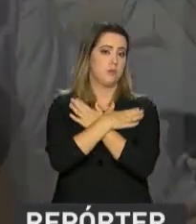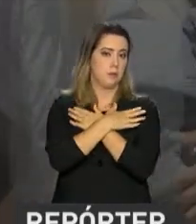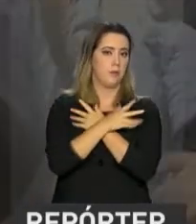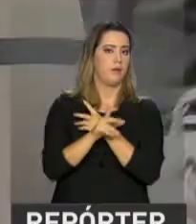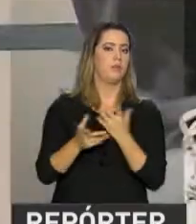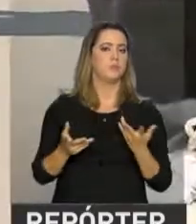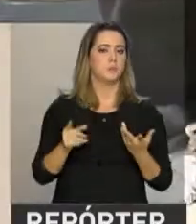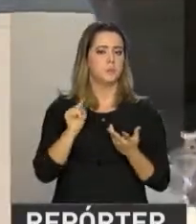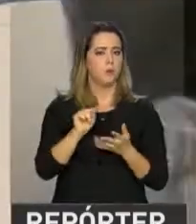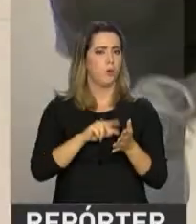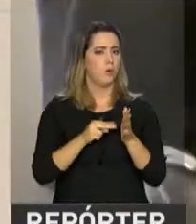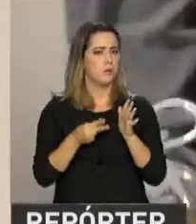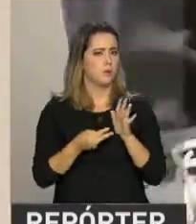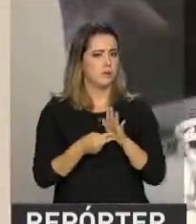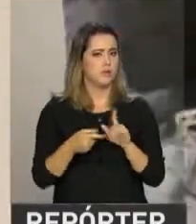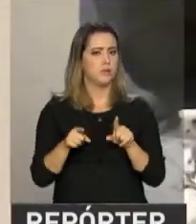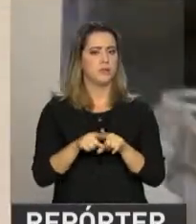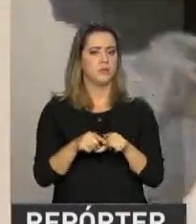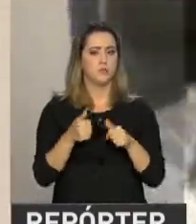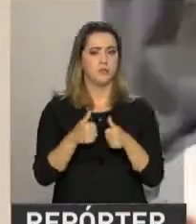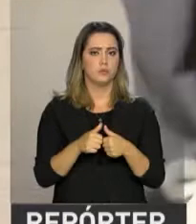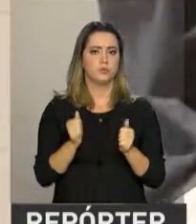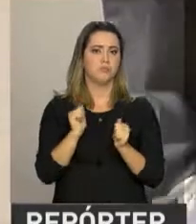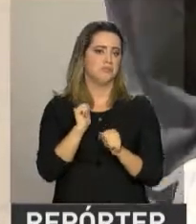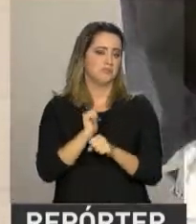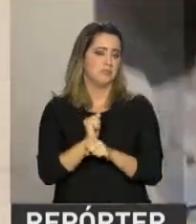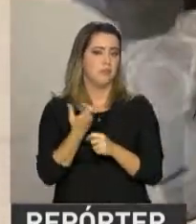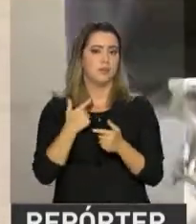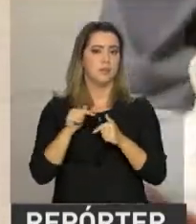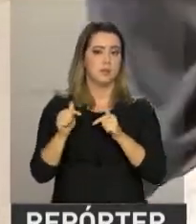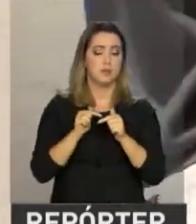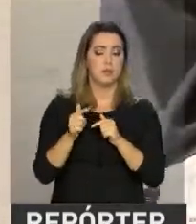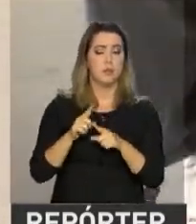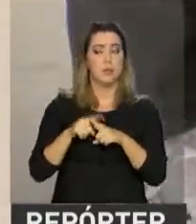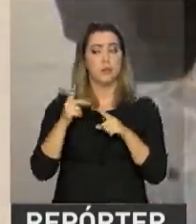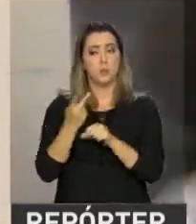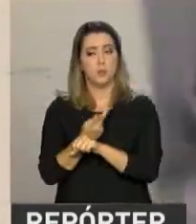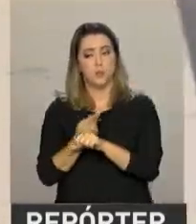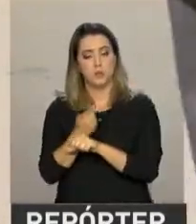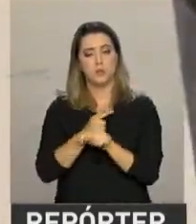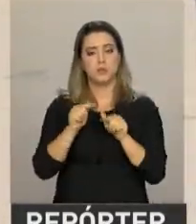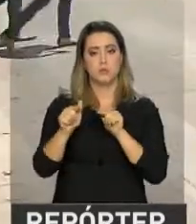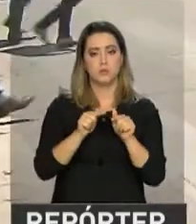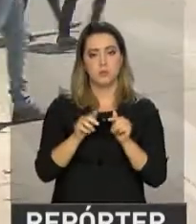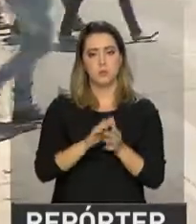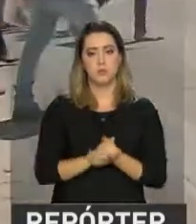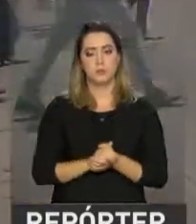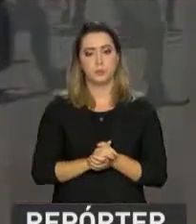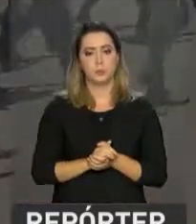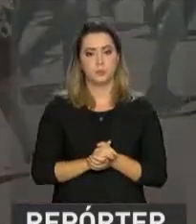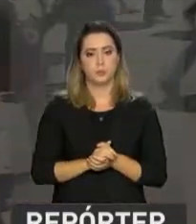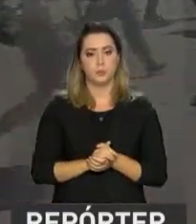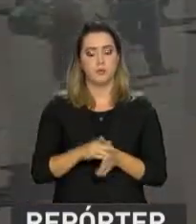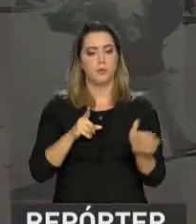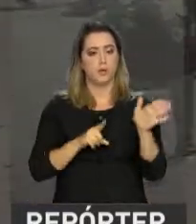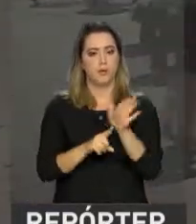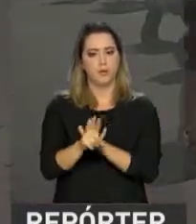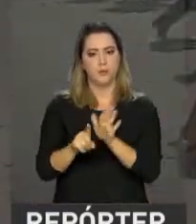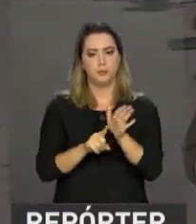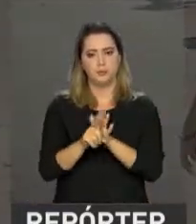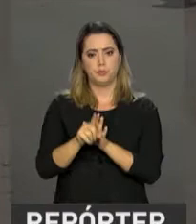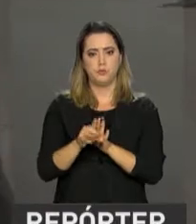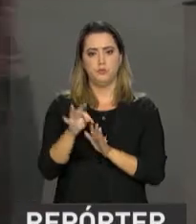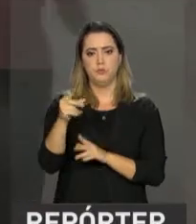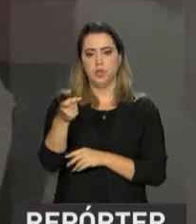ou seja que não está trabalhando no momento mas que está à procura de uma ocupação segundo a pesquisa a taxa